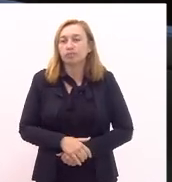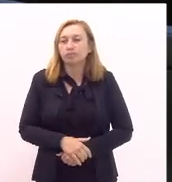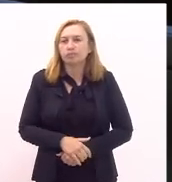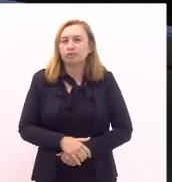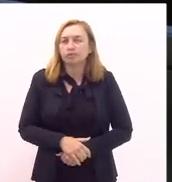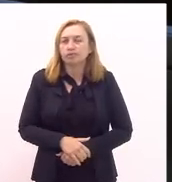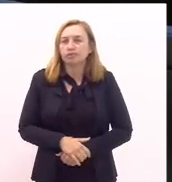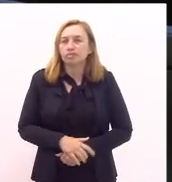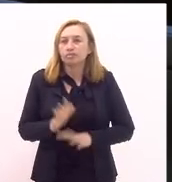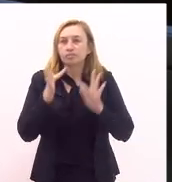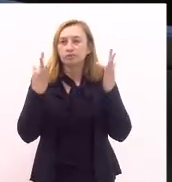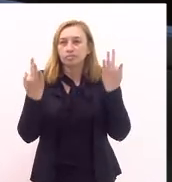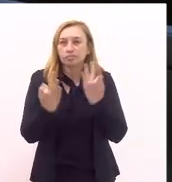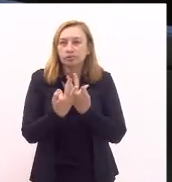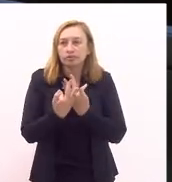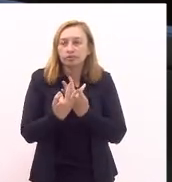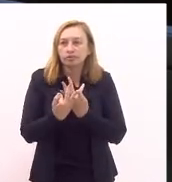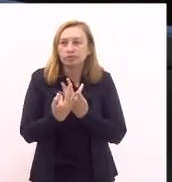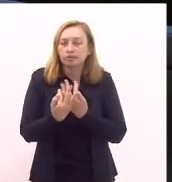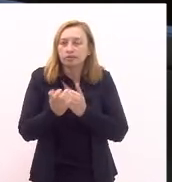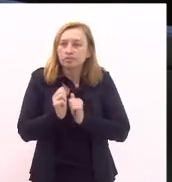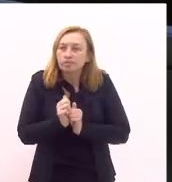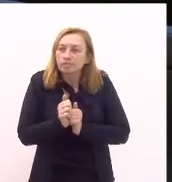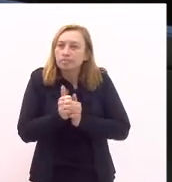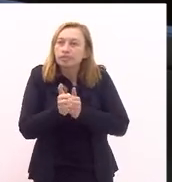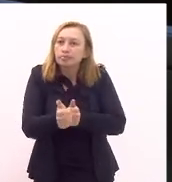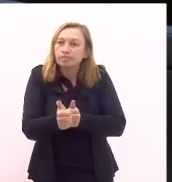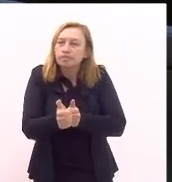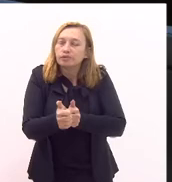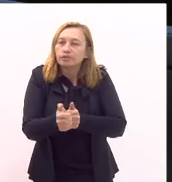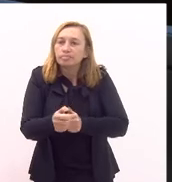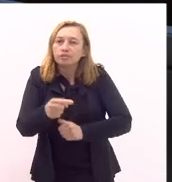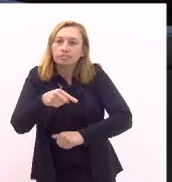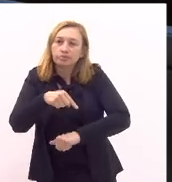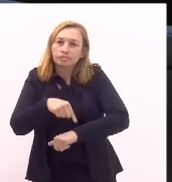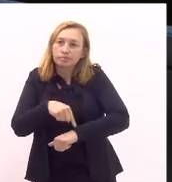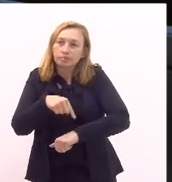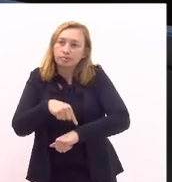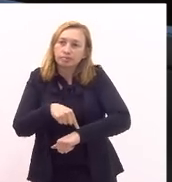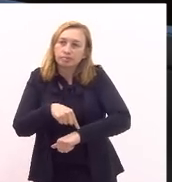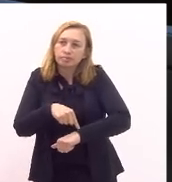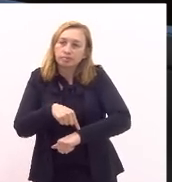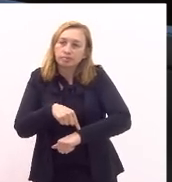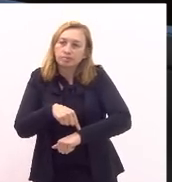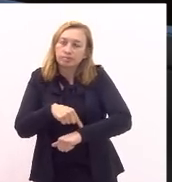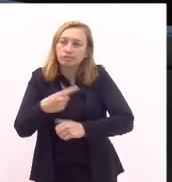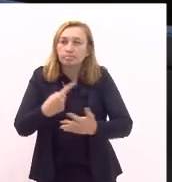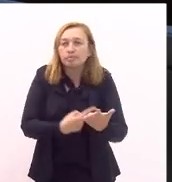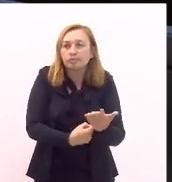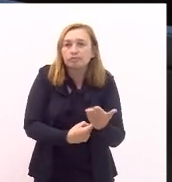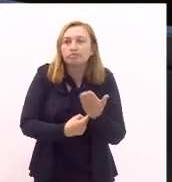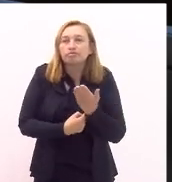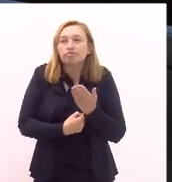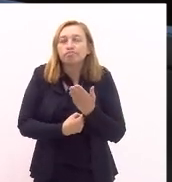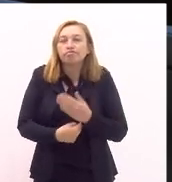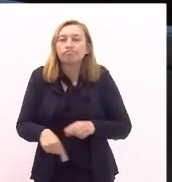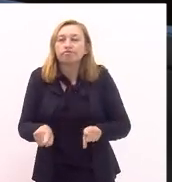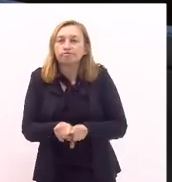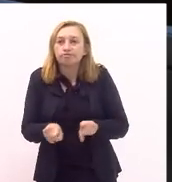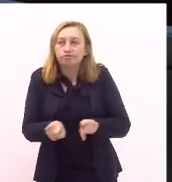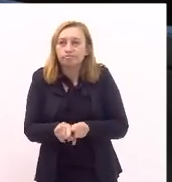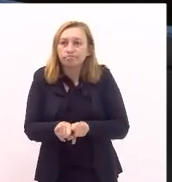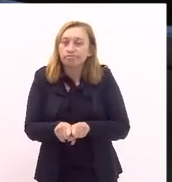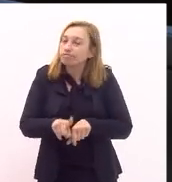essa família que me acompanha todo esse tempo e me ajuda também